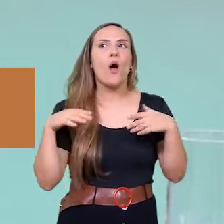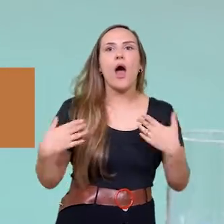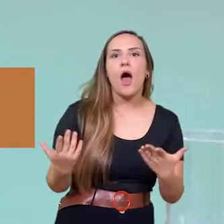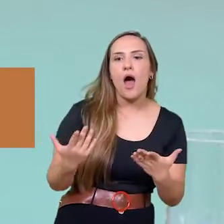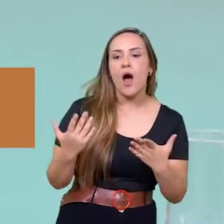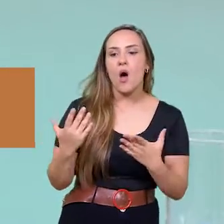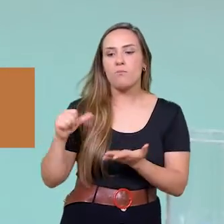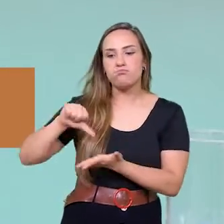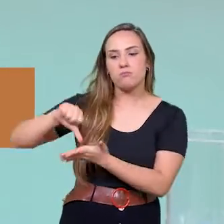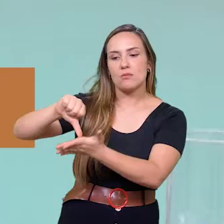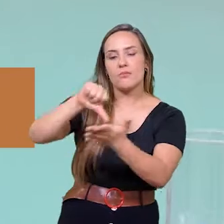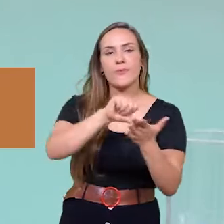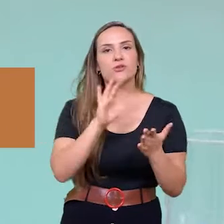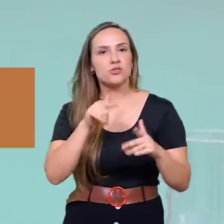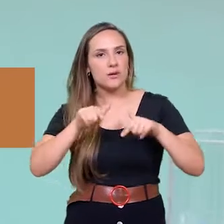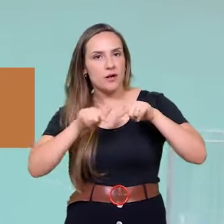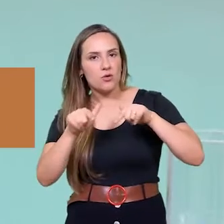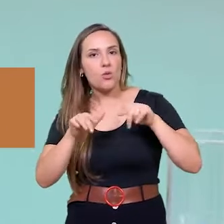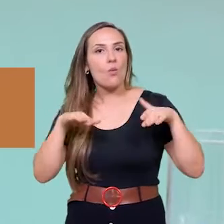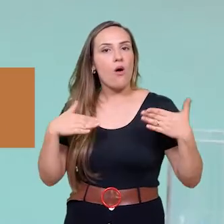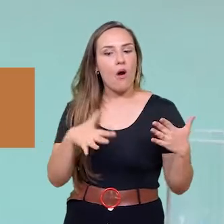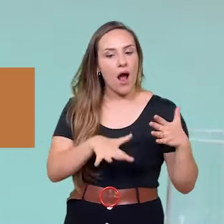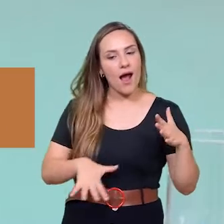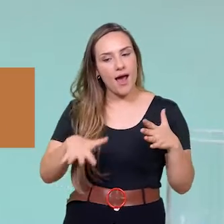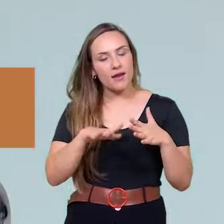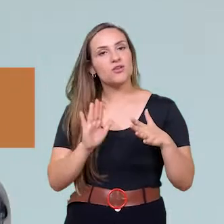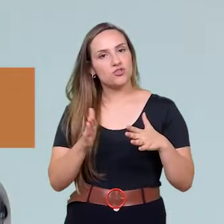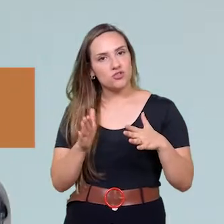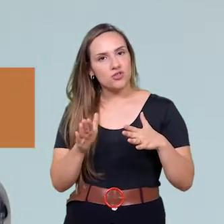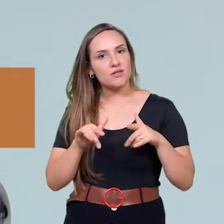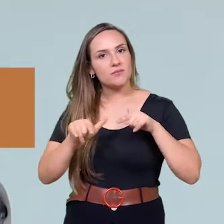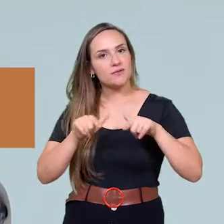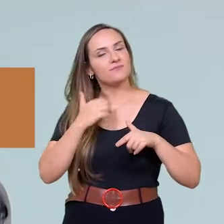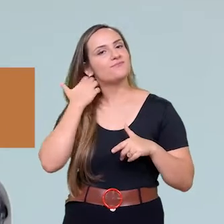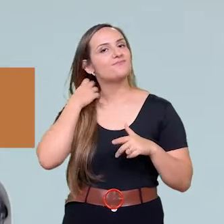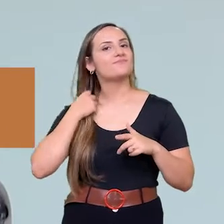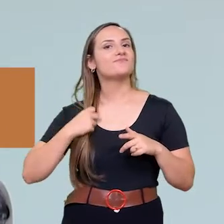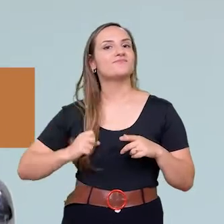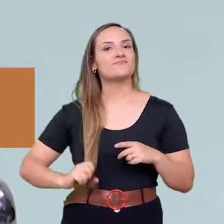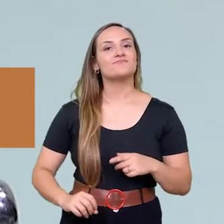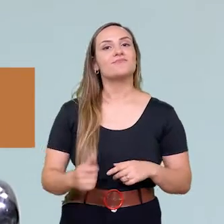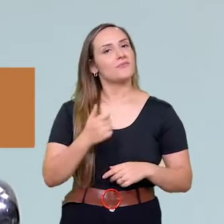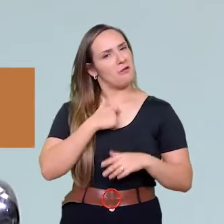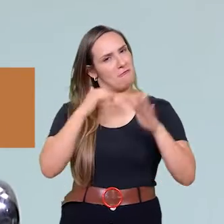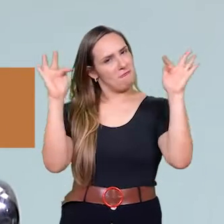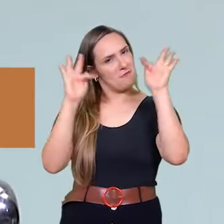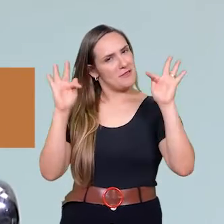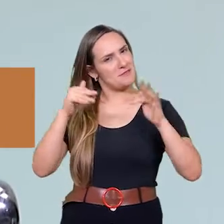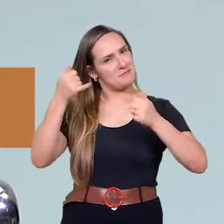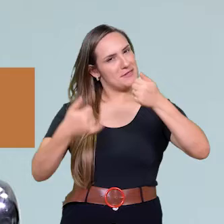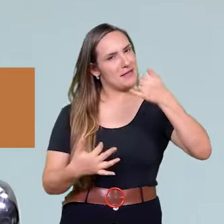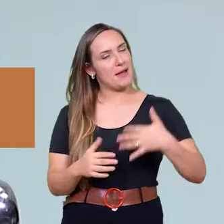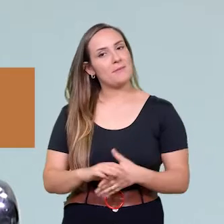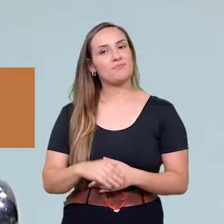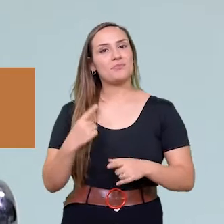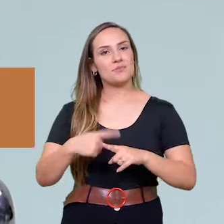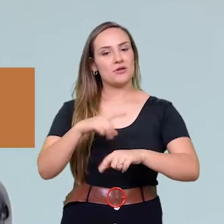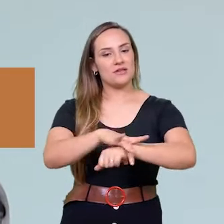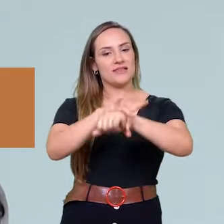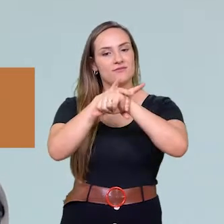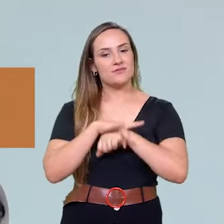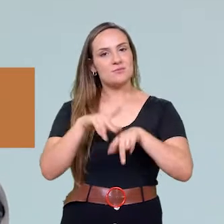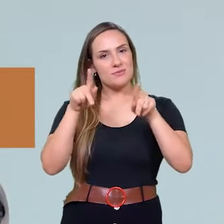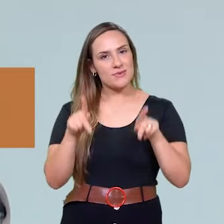já passou, quais áreas já atuou? Eu fico feliz de falar disso, porque a